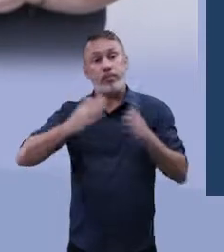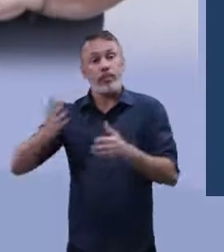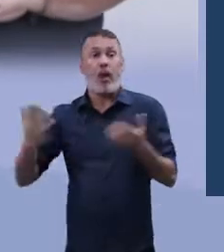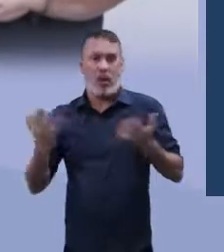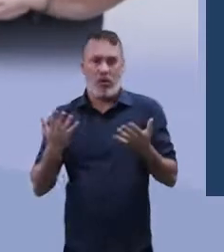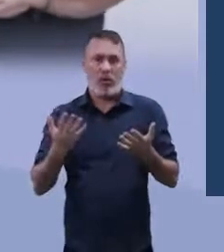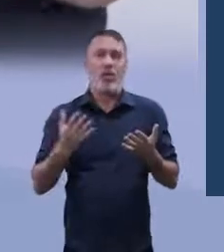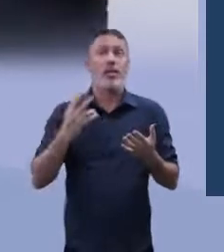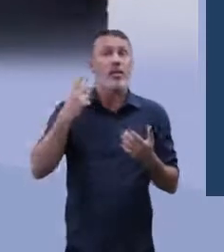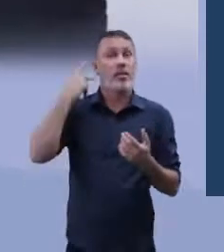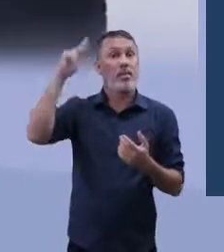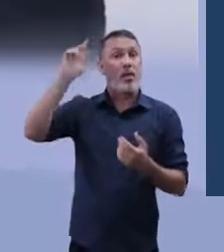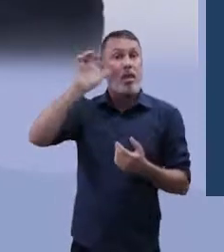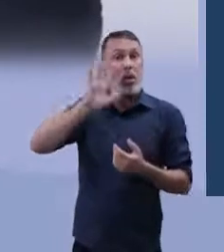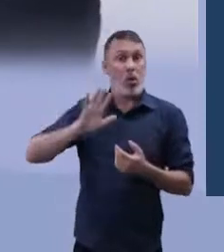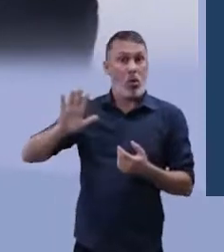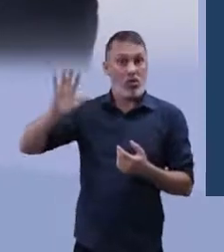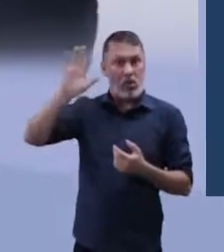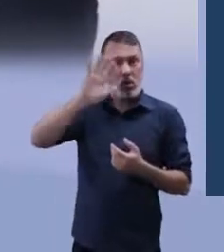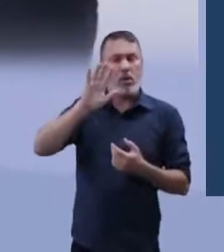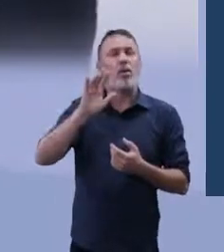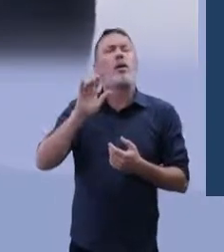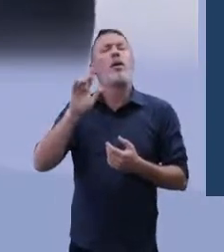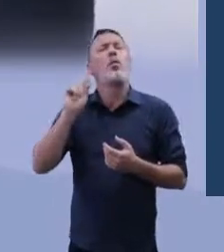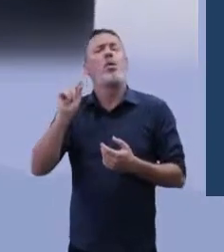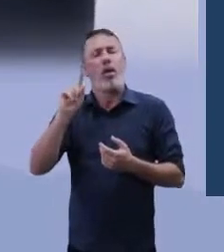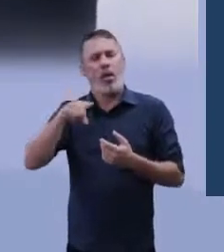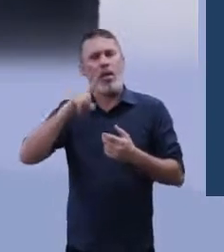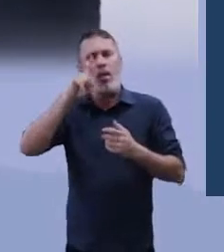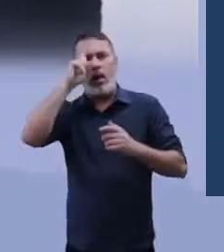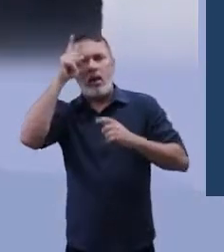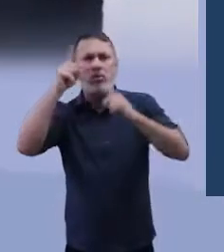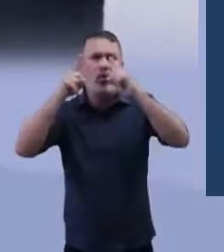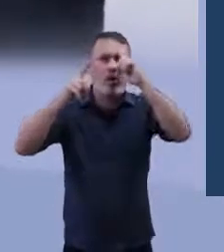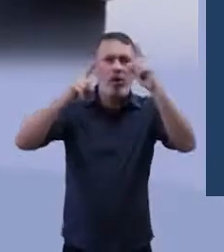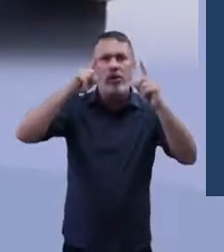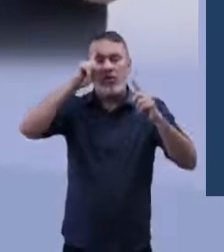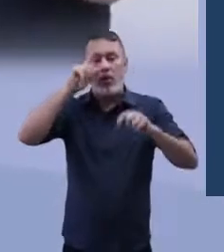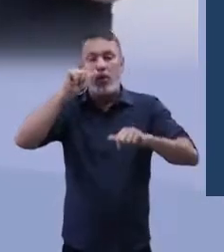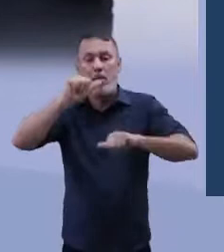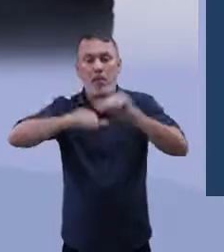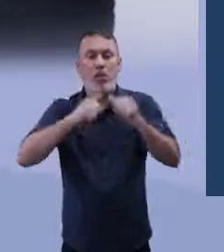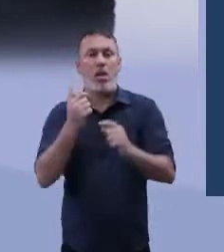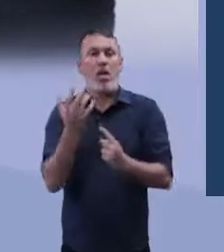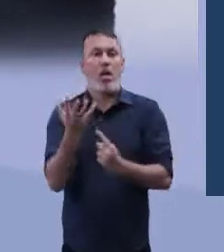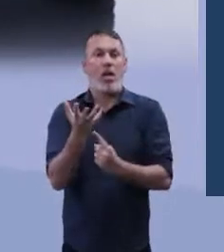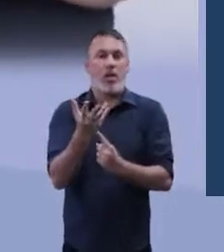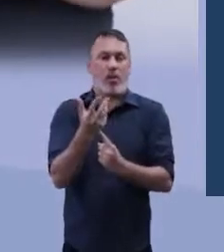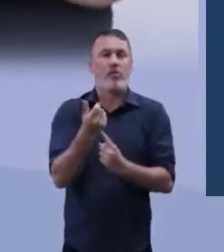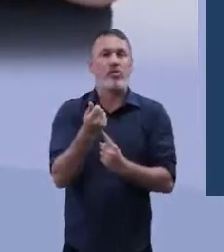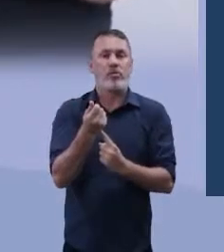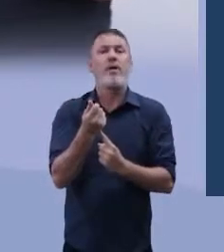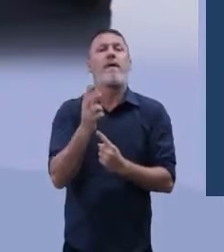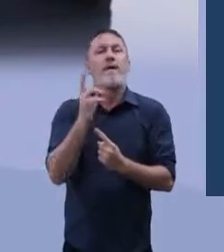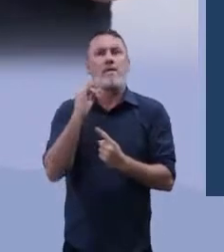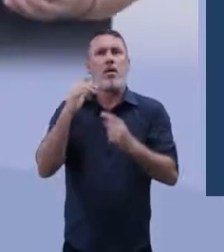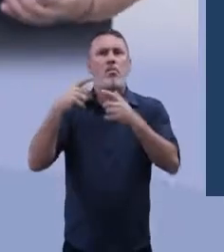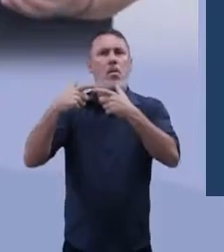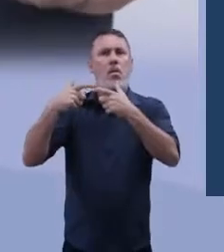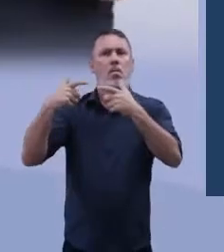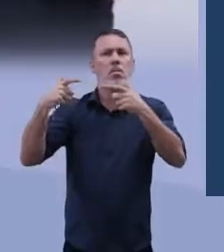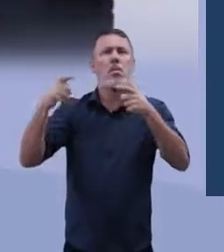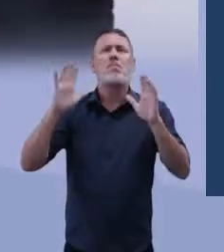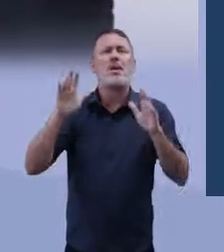Vanguardas europeias. A partir da criatividade, a partir dessa mudança ocorrida na arte, a vanguarda vai